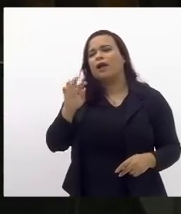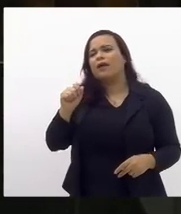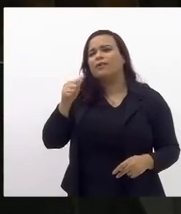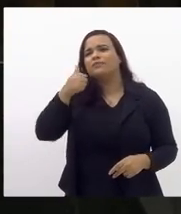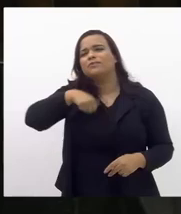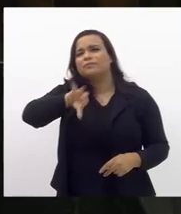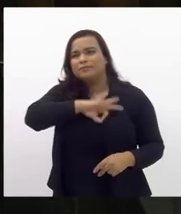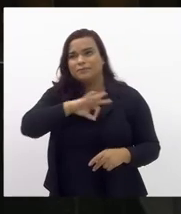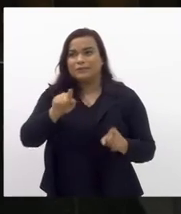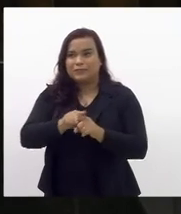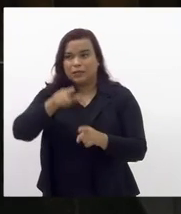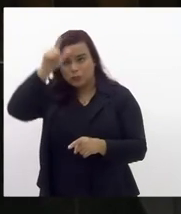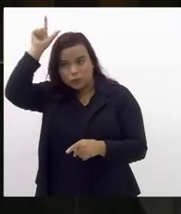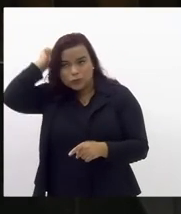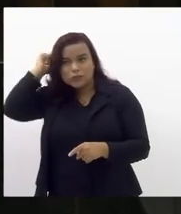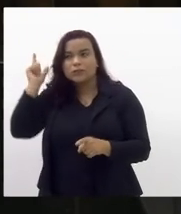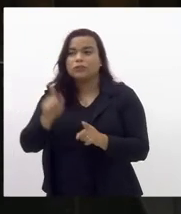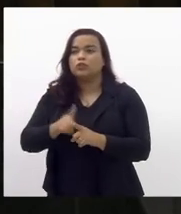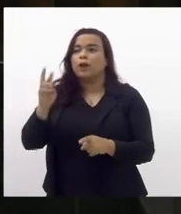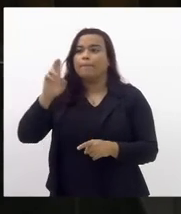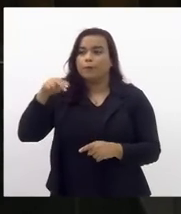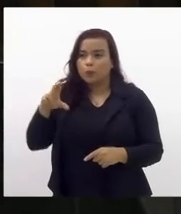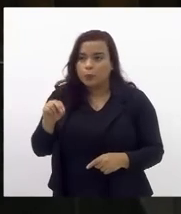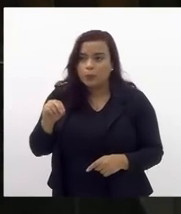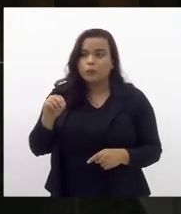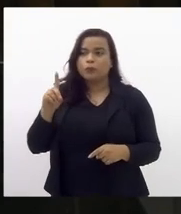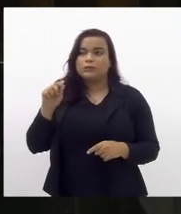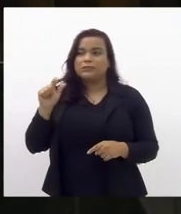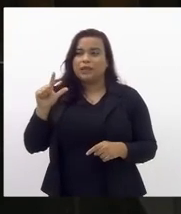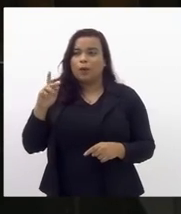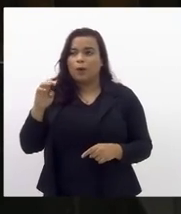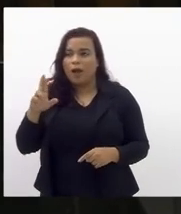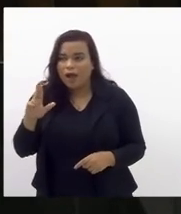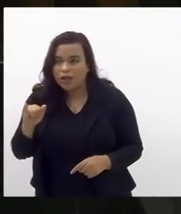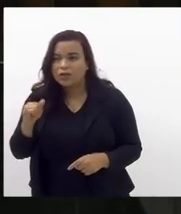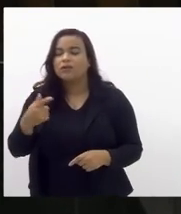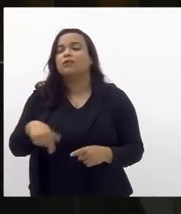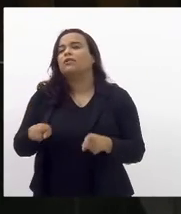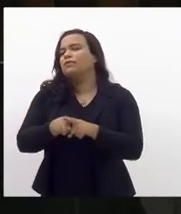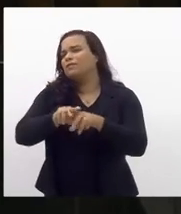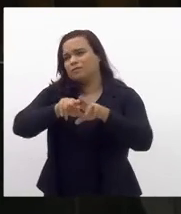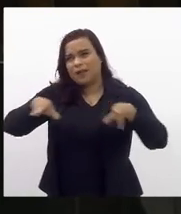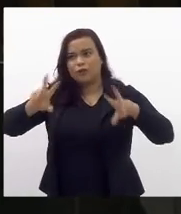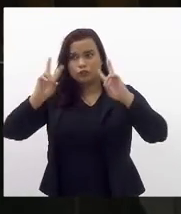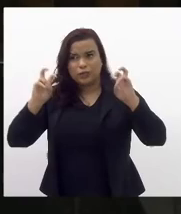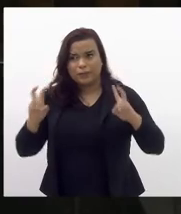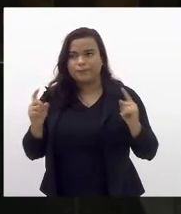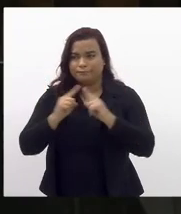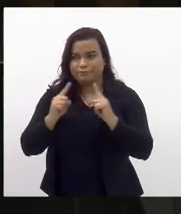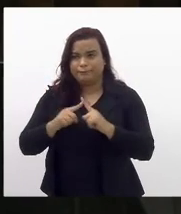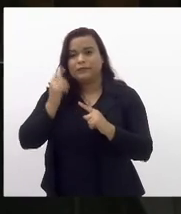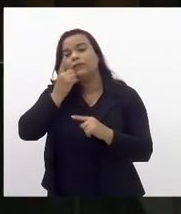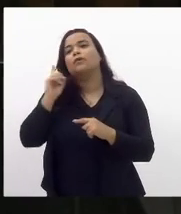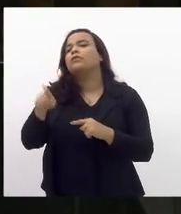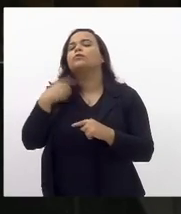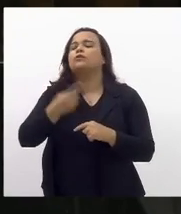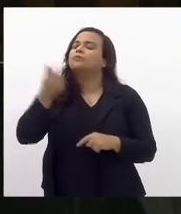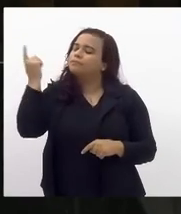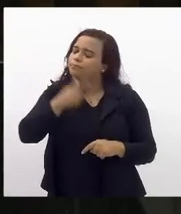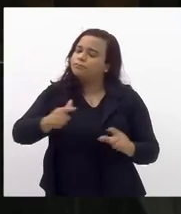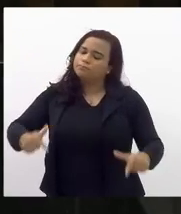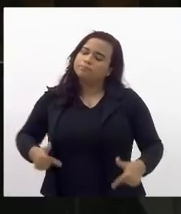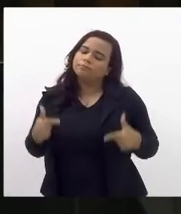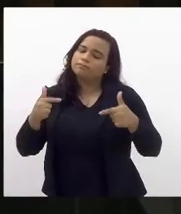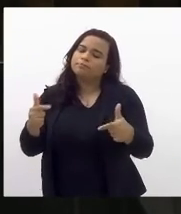casa, deputado Luiz Paulo, deputado Bruno Dauari, outros deputados que fazem essa temática, tem feito com que a gente consiga, com